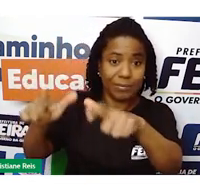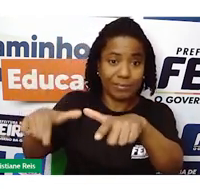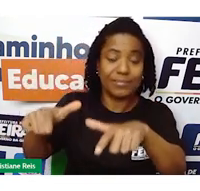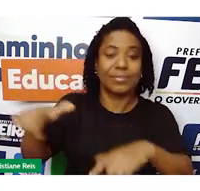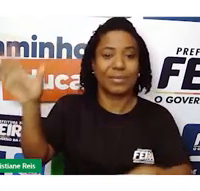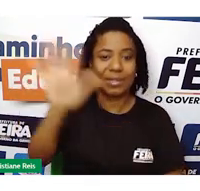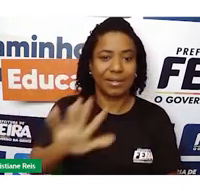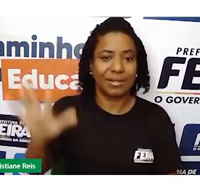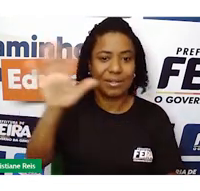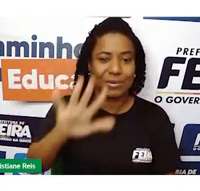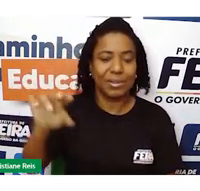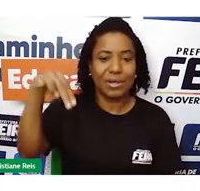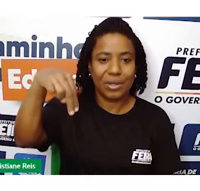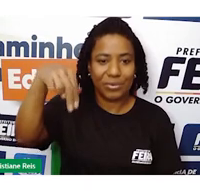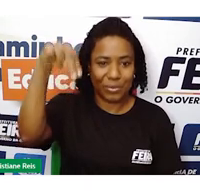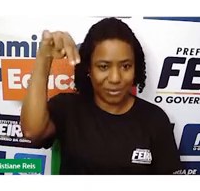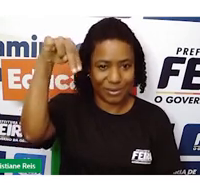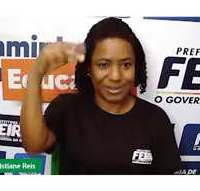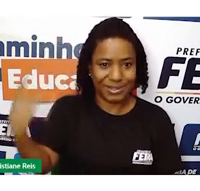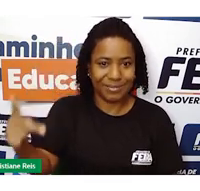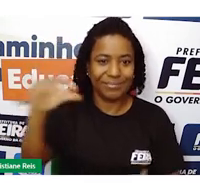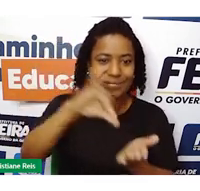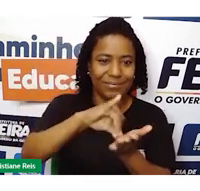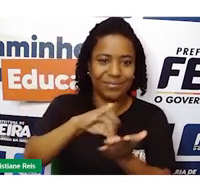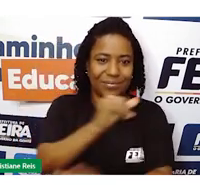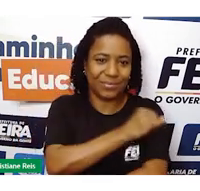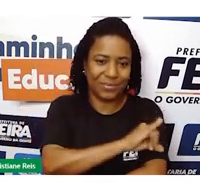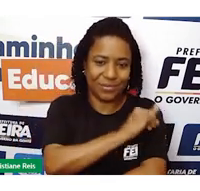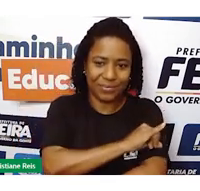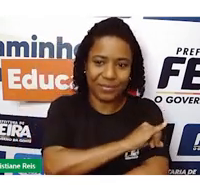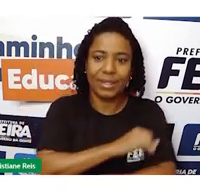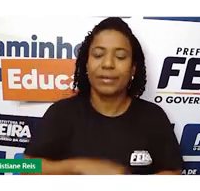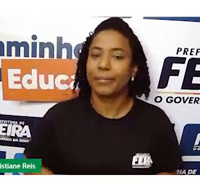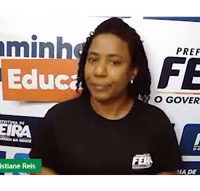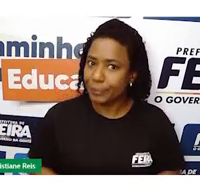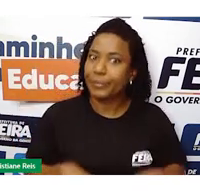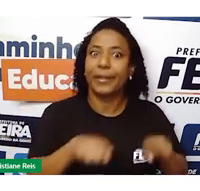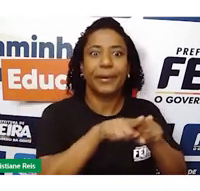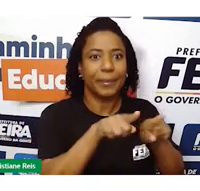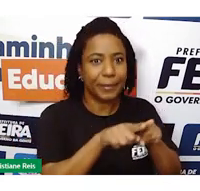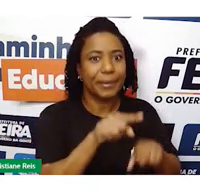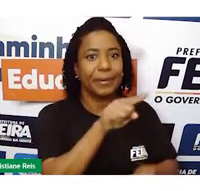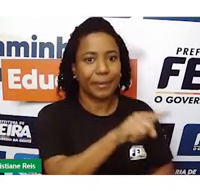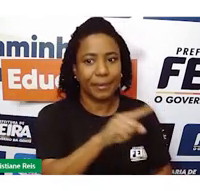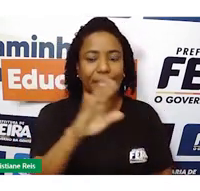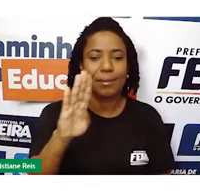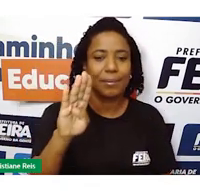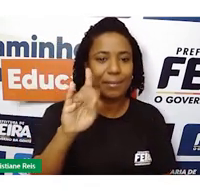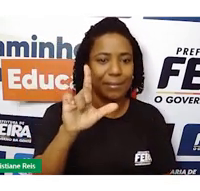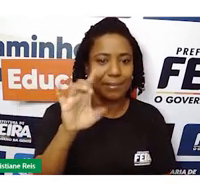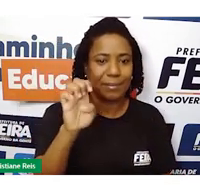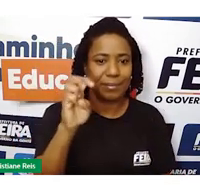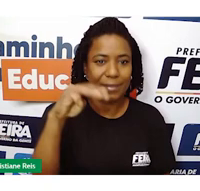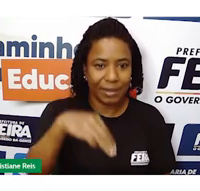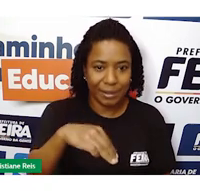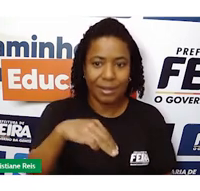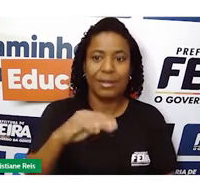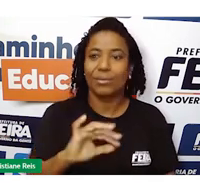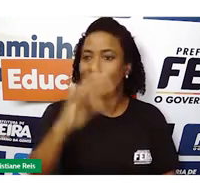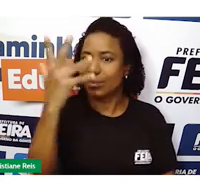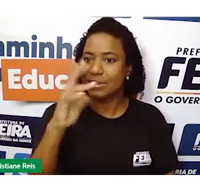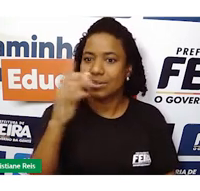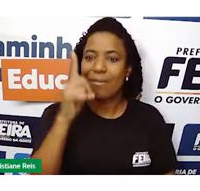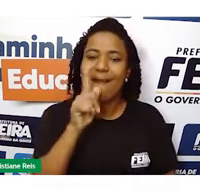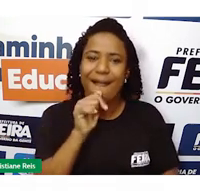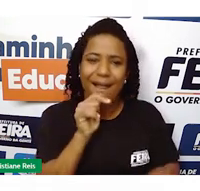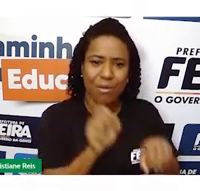E o problema também se repete em Belém. Um dos vazamentos sai dessa caixa de gordura instalada na calçada e o outro